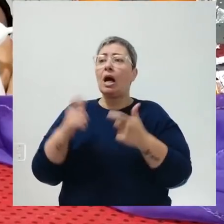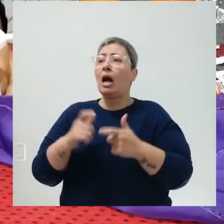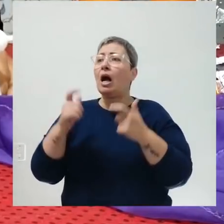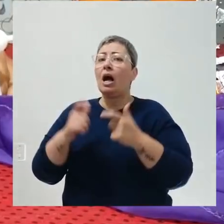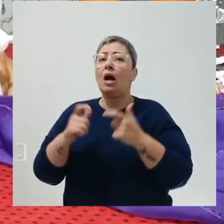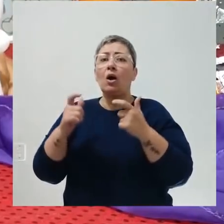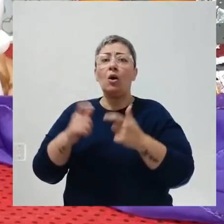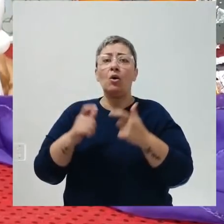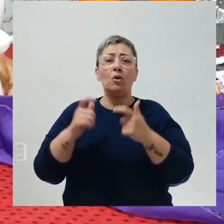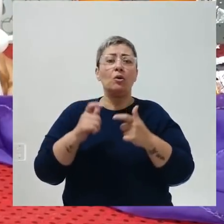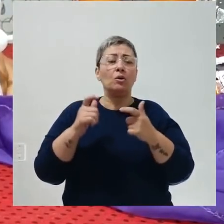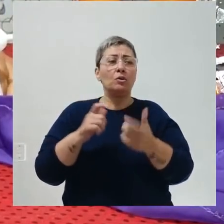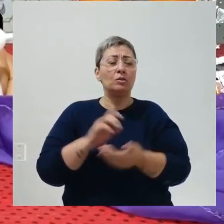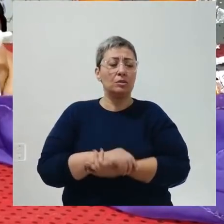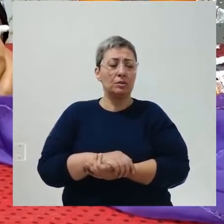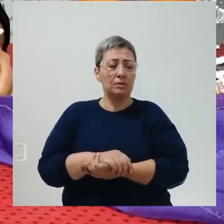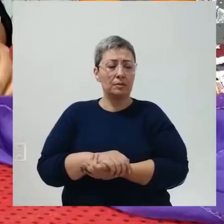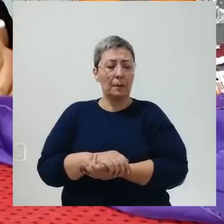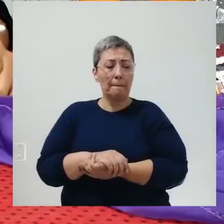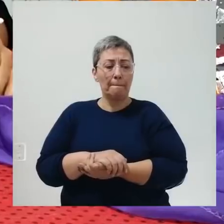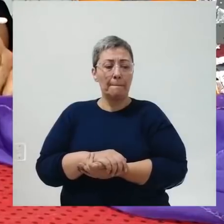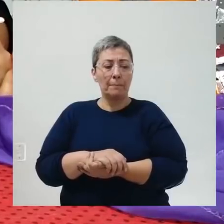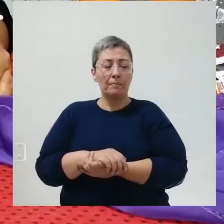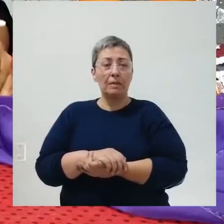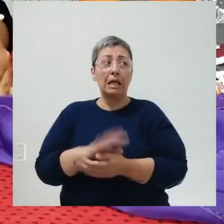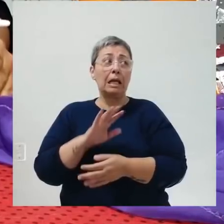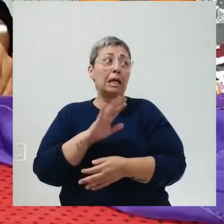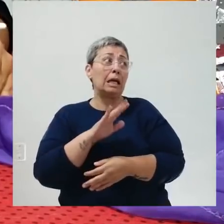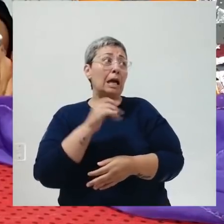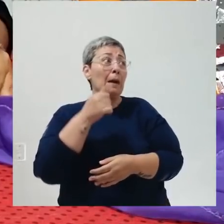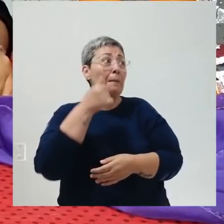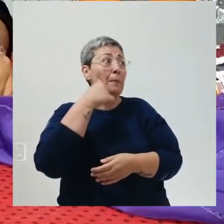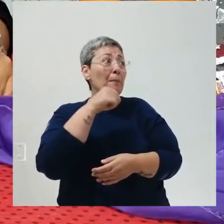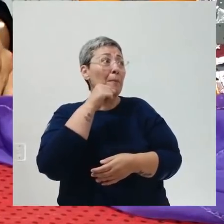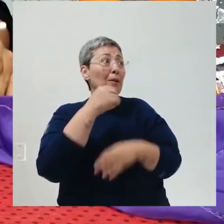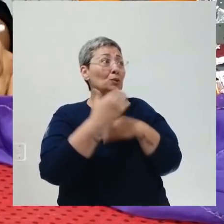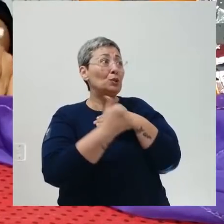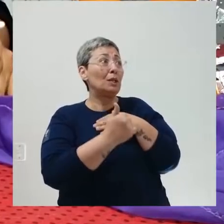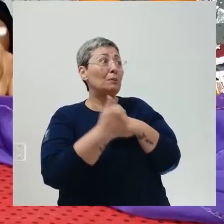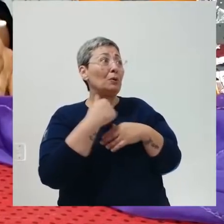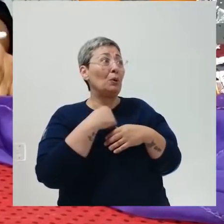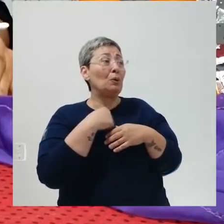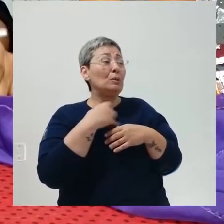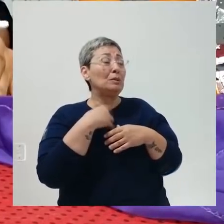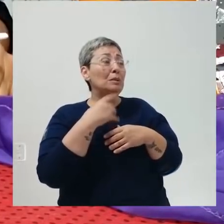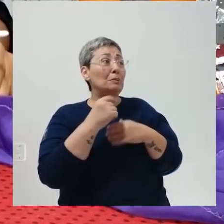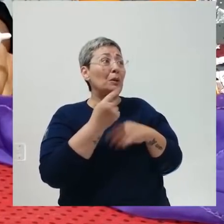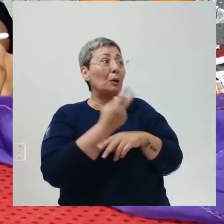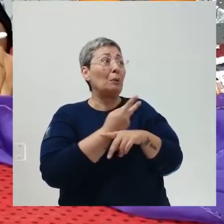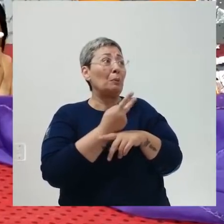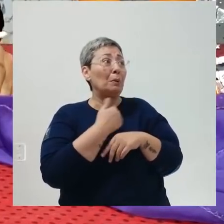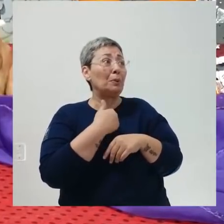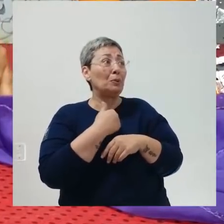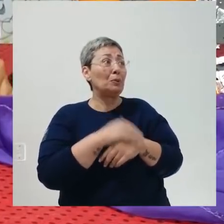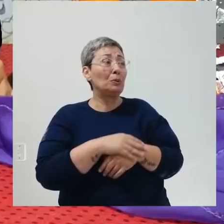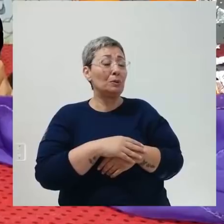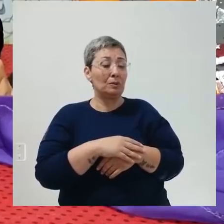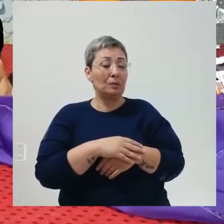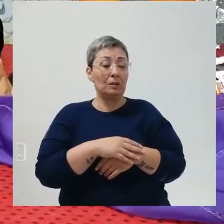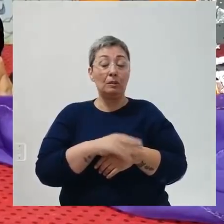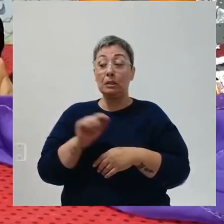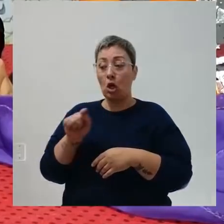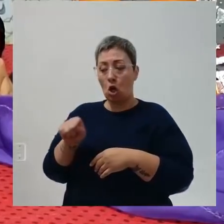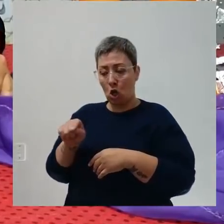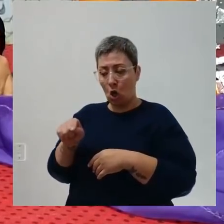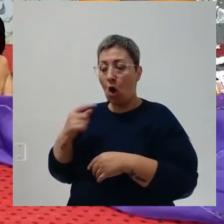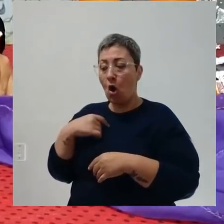Onde você está? É a voz da minha mãe. Ela deve estar me procurando.